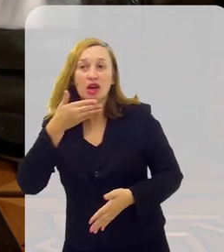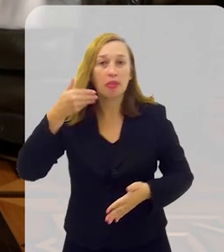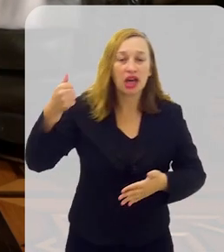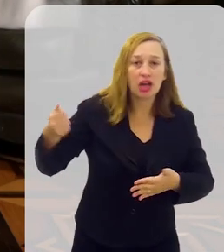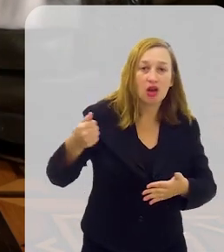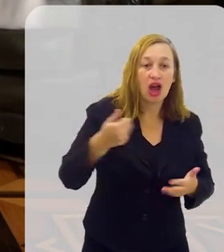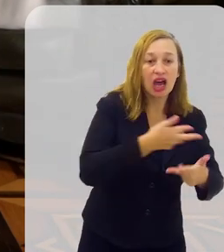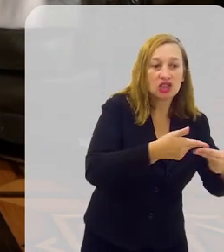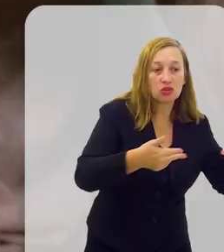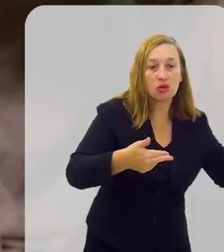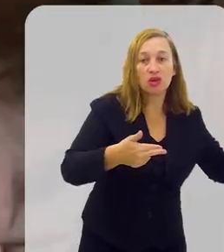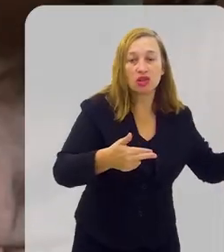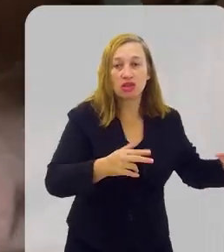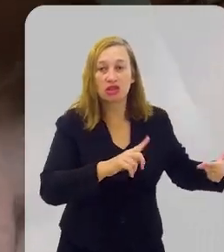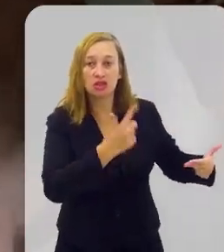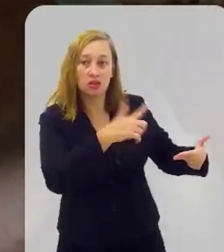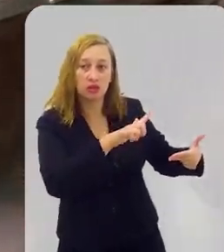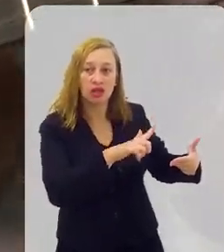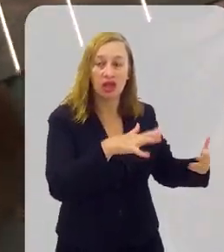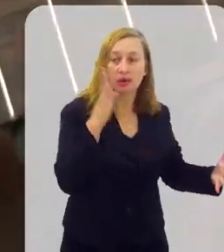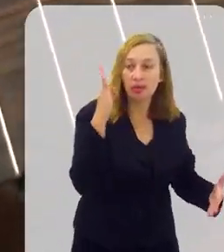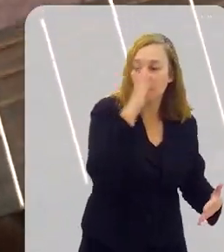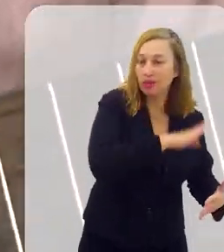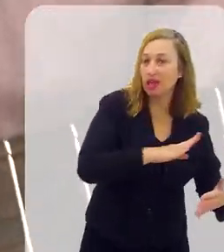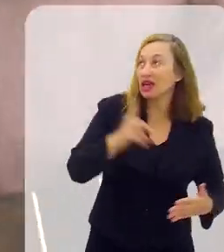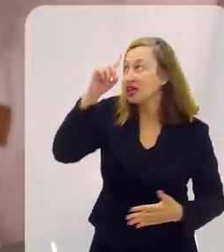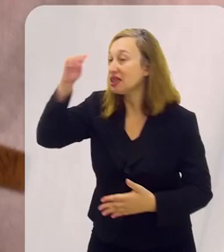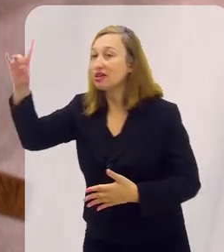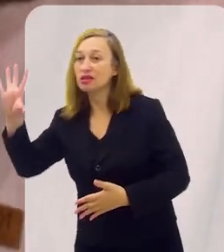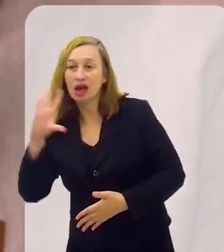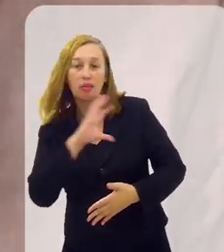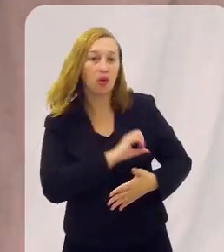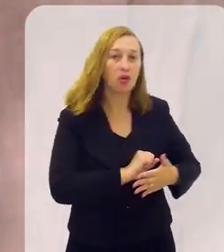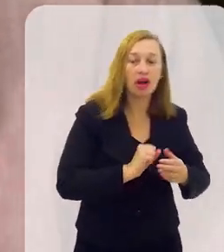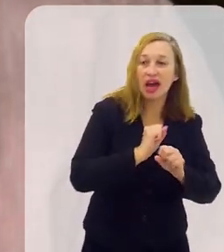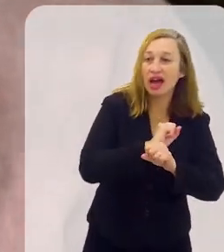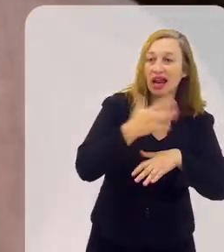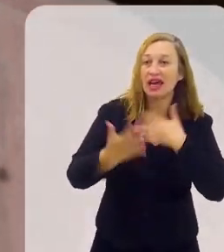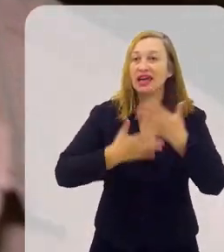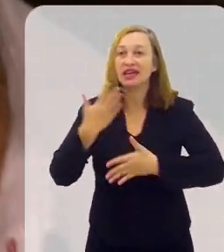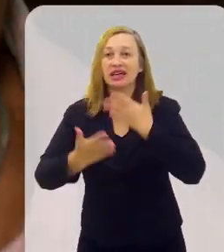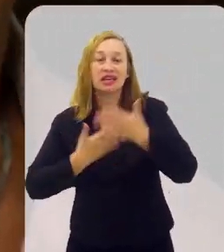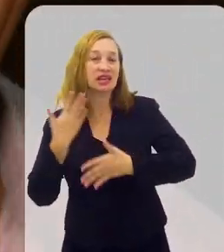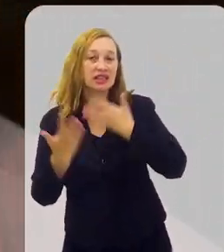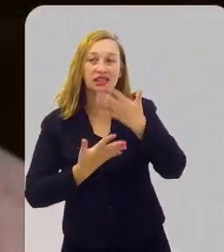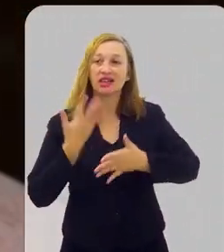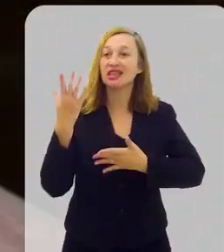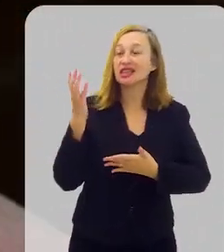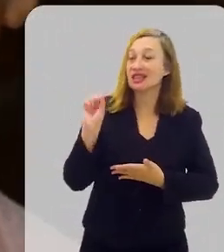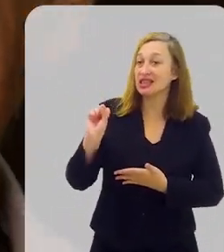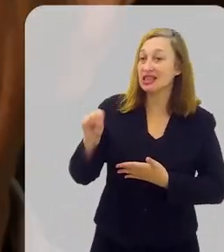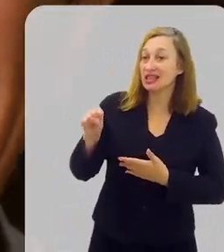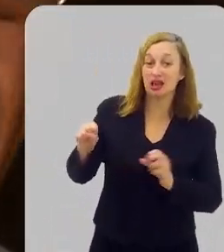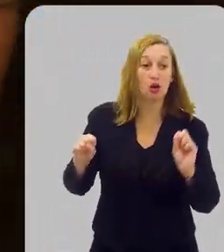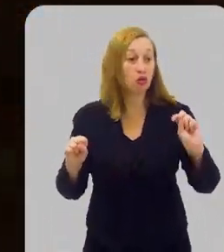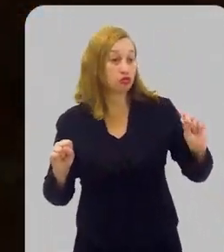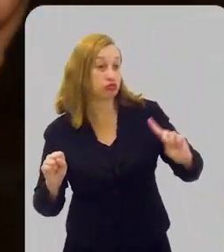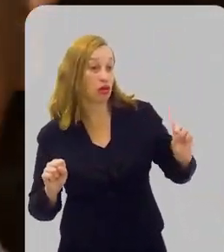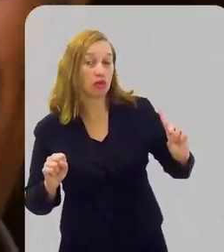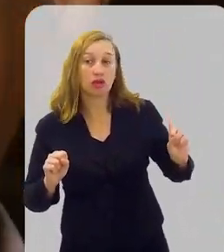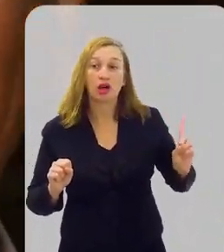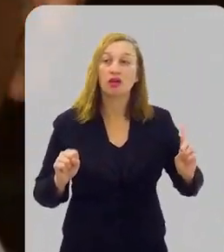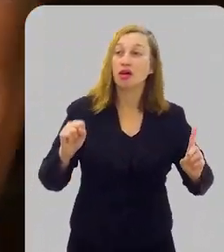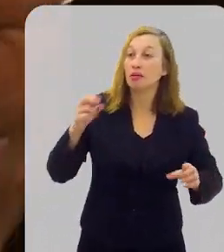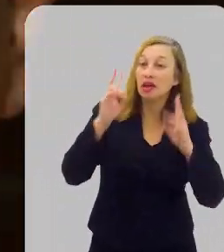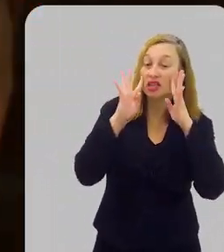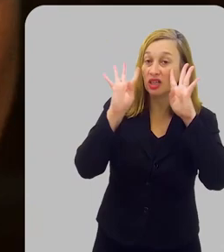pra viver sozinho. Deus é Deus, o resto é Baal. Deus é Deus, não existe outro igual. É amor, é alegria, não aceita anarquia. Sim, sim,